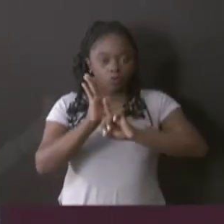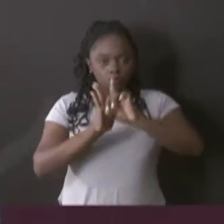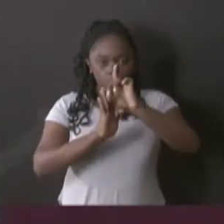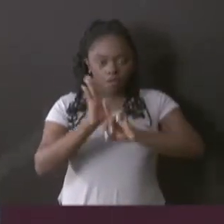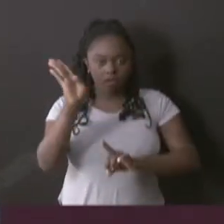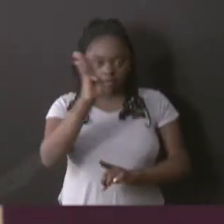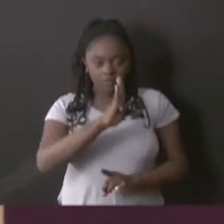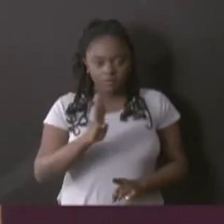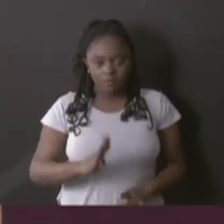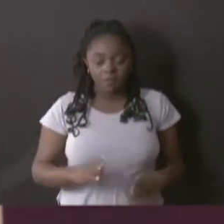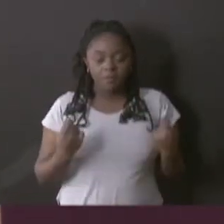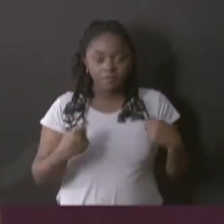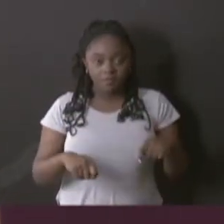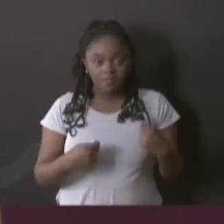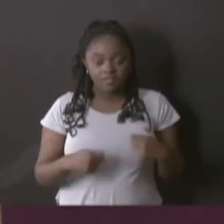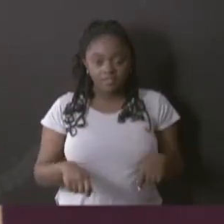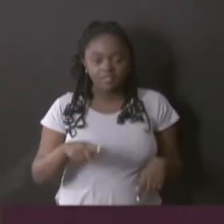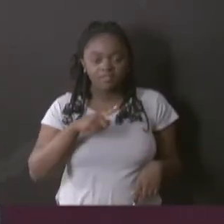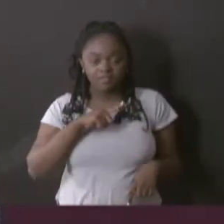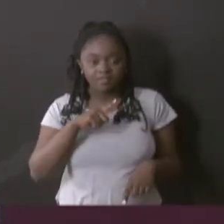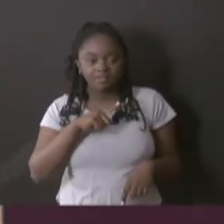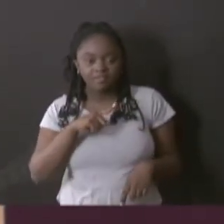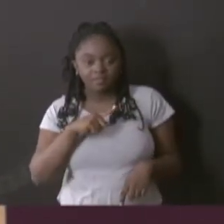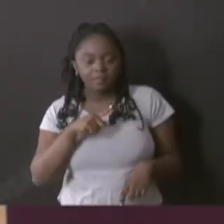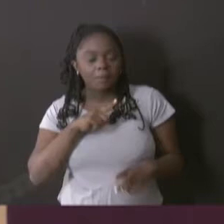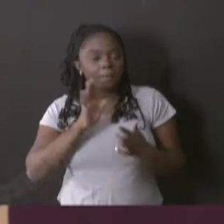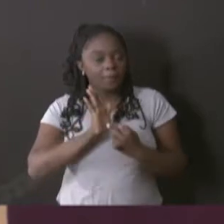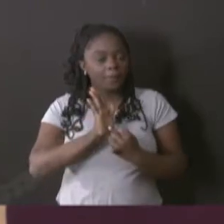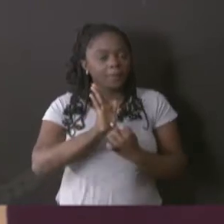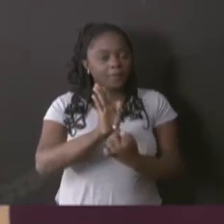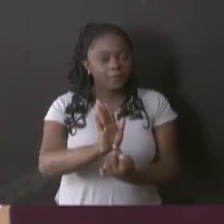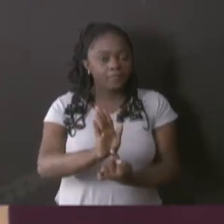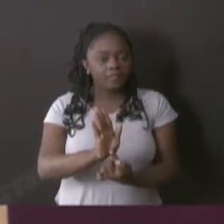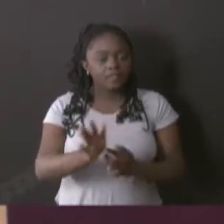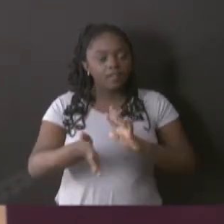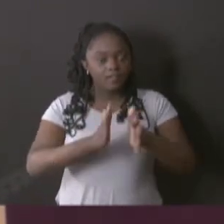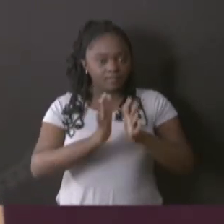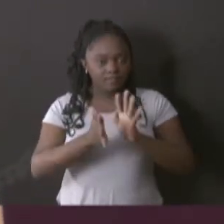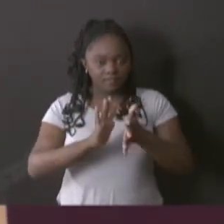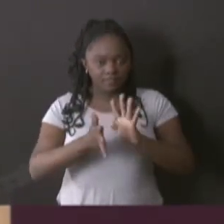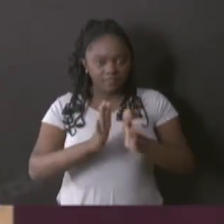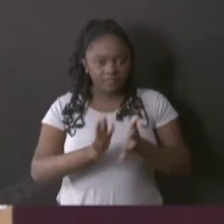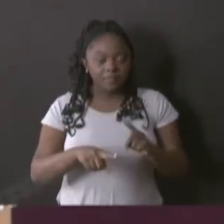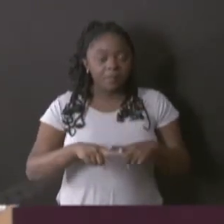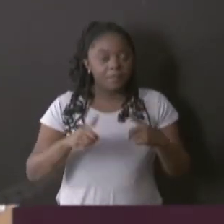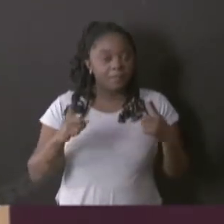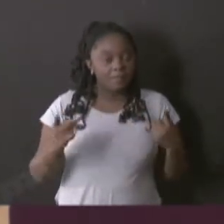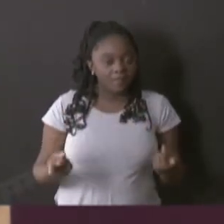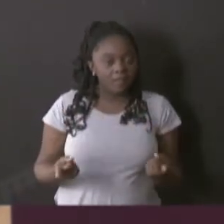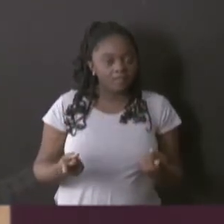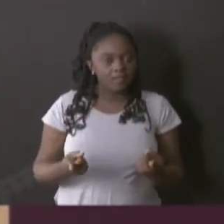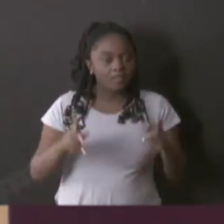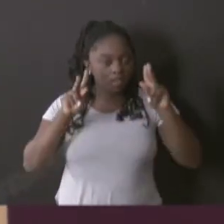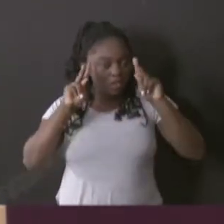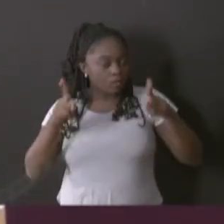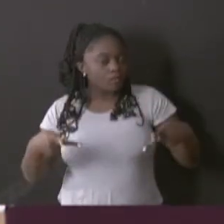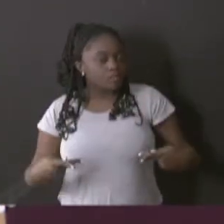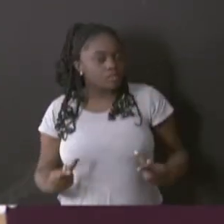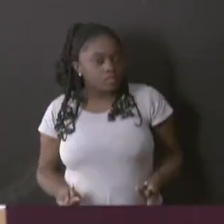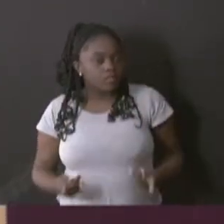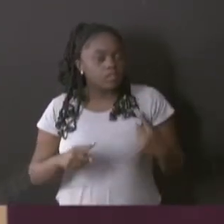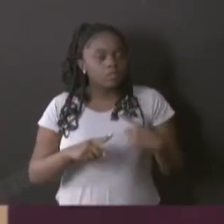Brasil teria que também sair, ser publicado na Libras, né? Mas ela é reconhecida porque ela tem